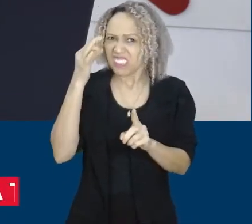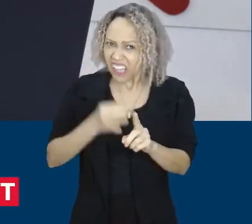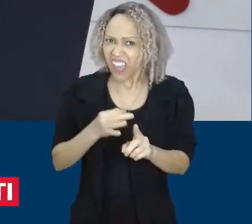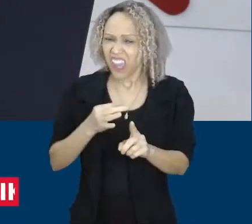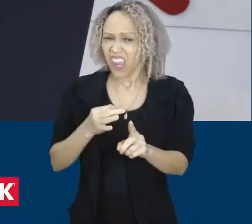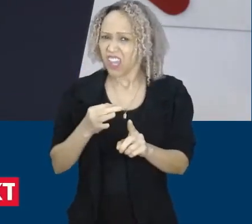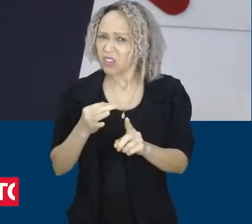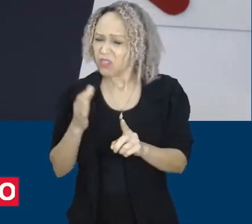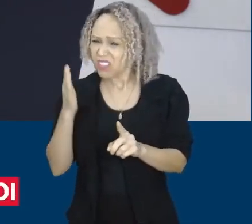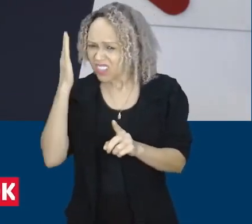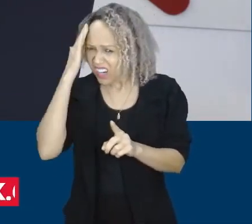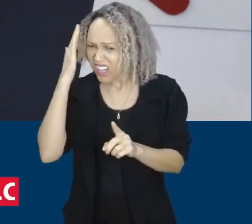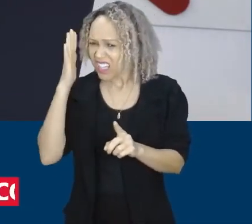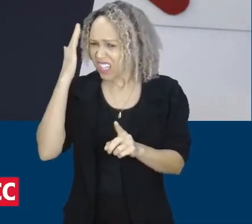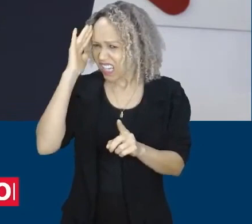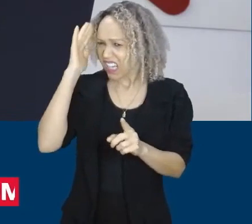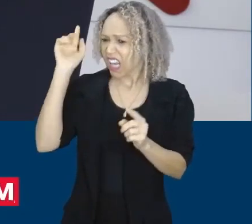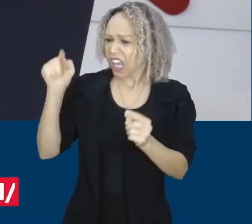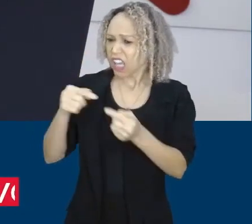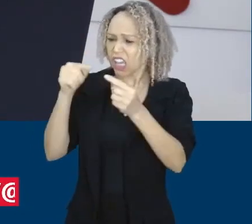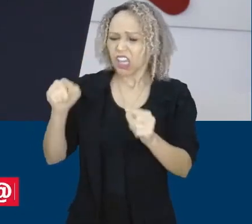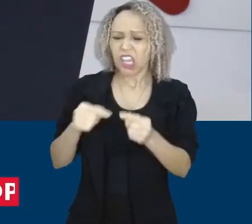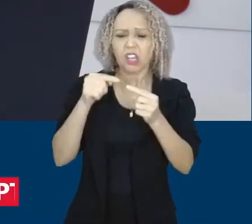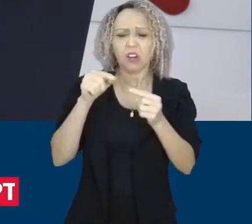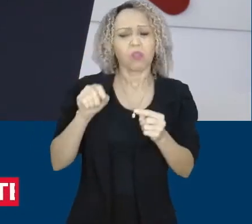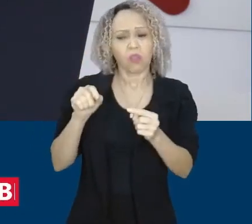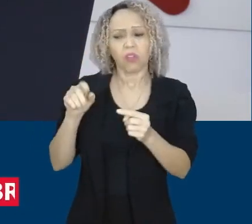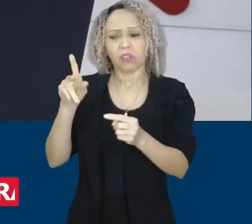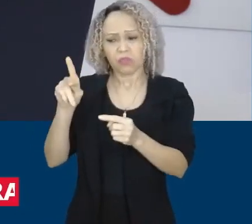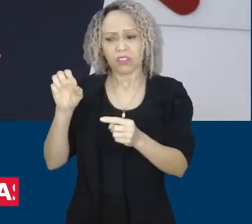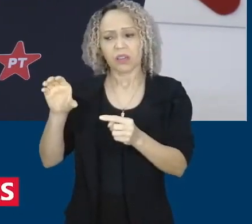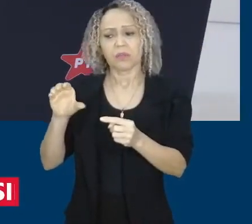PEC para a recomposição do orçamento do ano que vem.